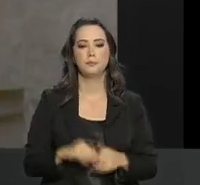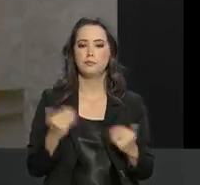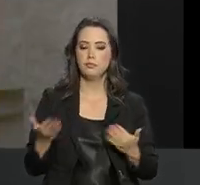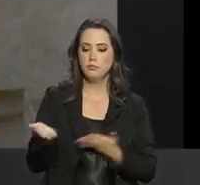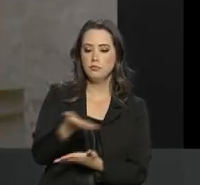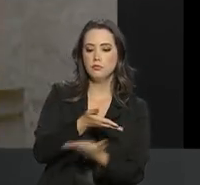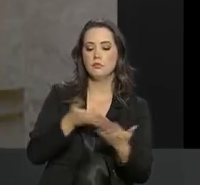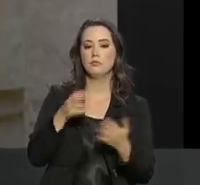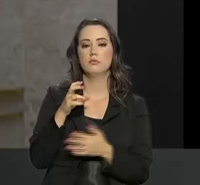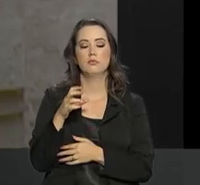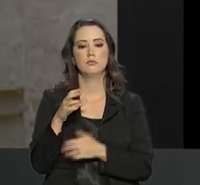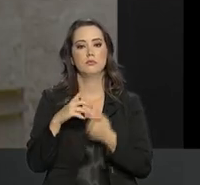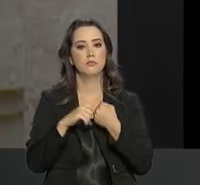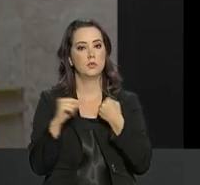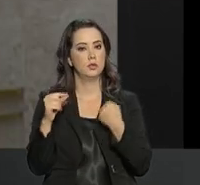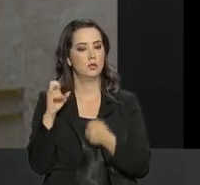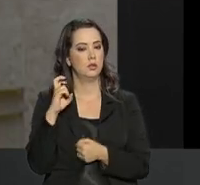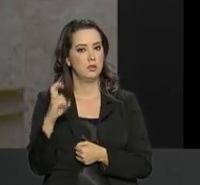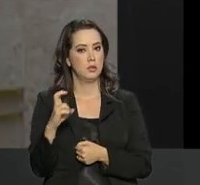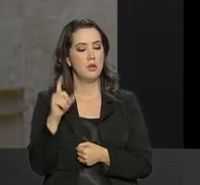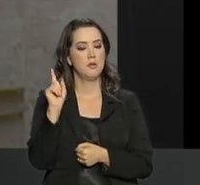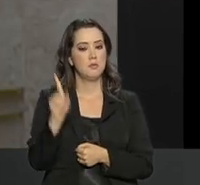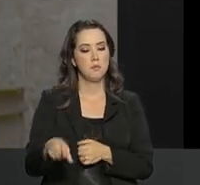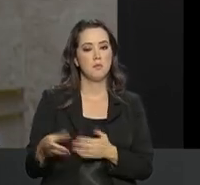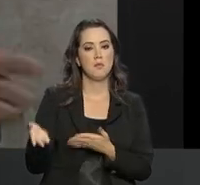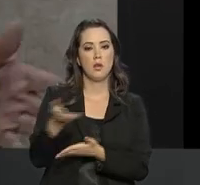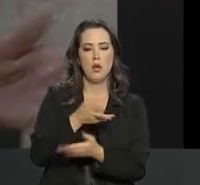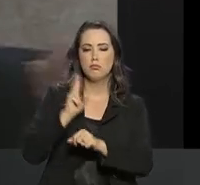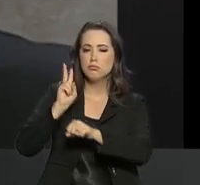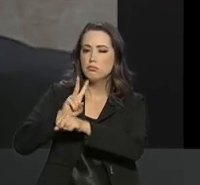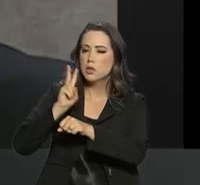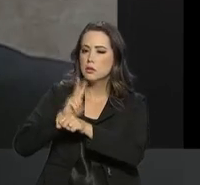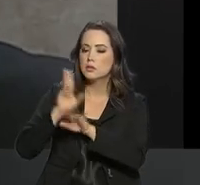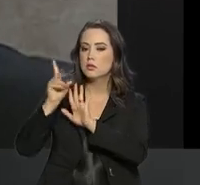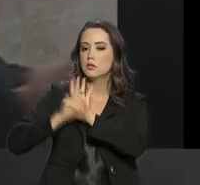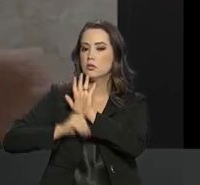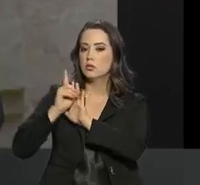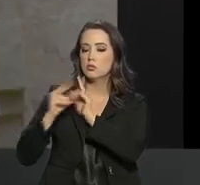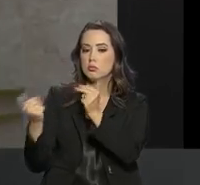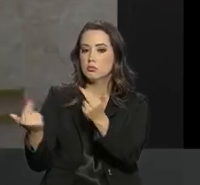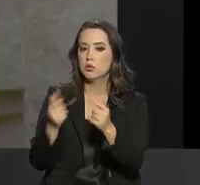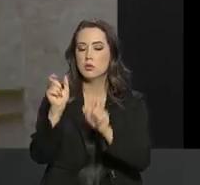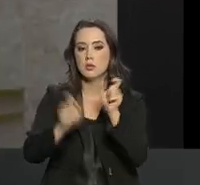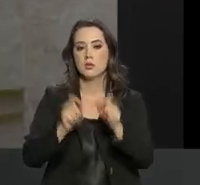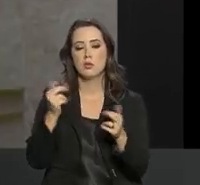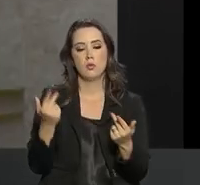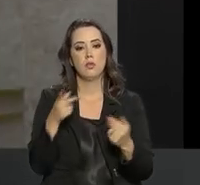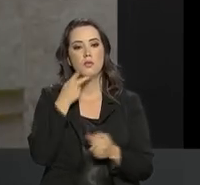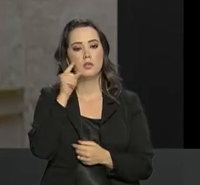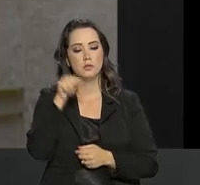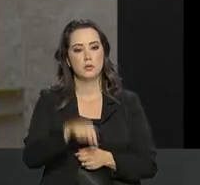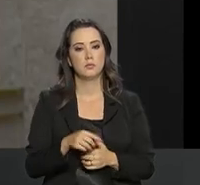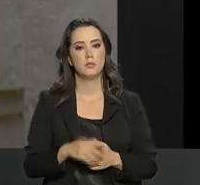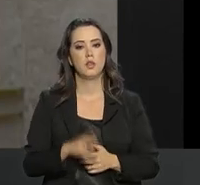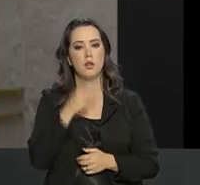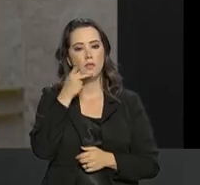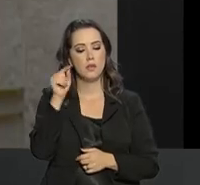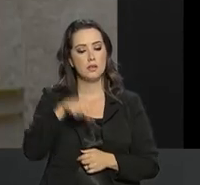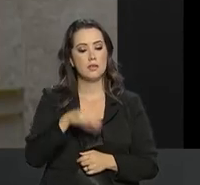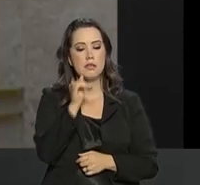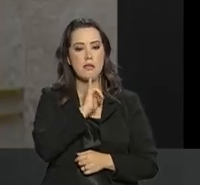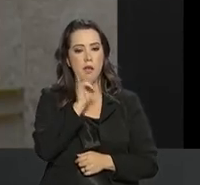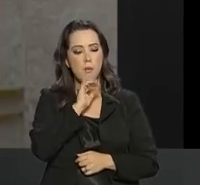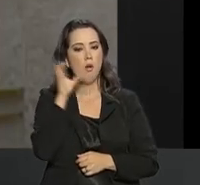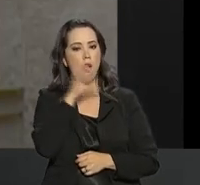artigo 5º da Constituição é uma relação protetora dos direitos individuais, como aqui foi dito. Estou dando aqui brevíssimos